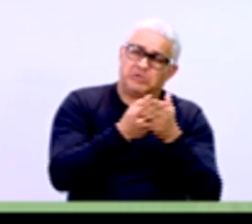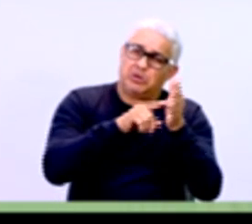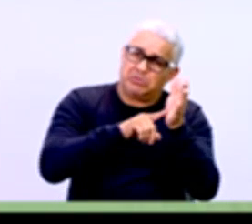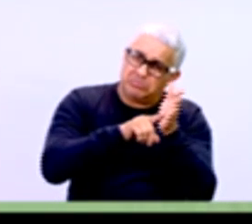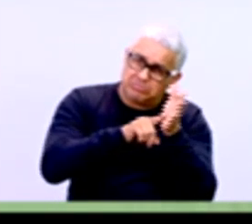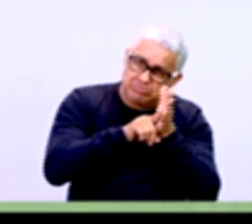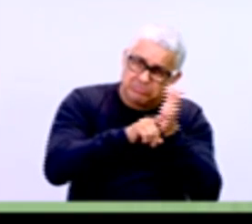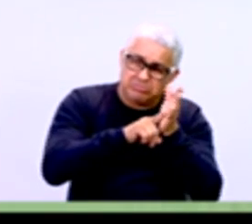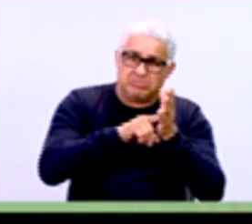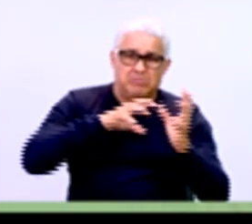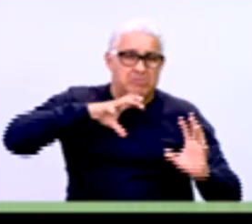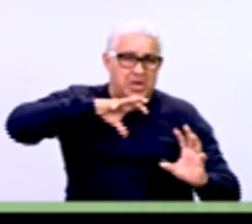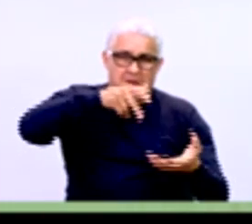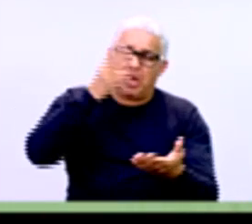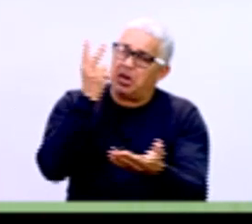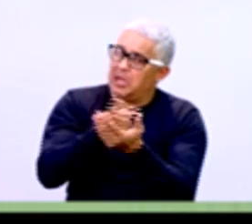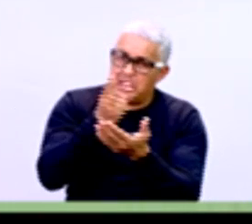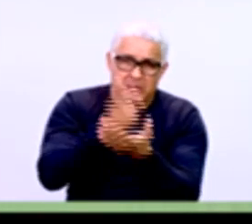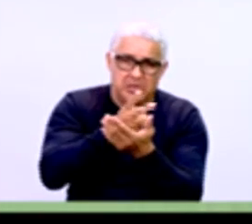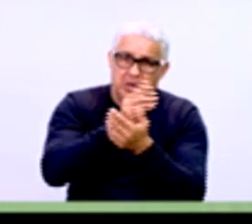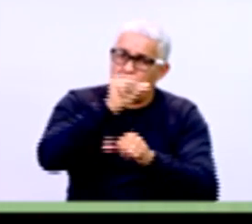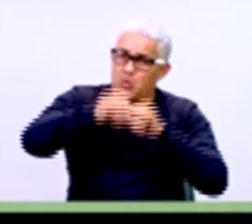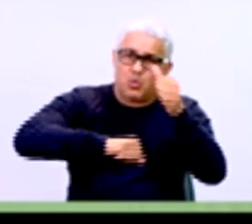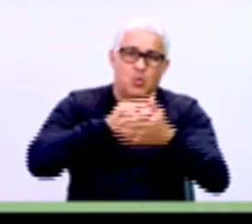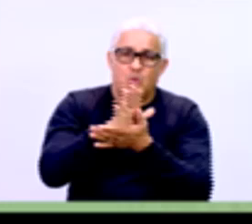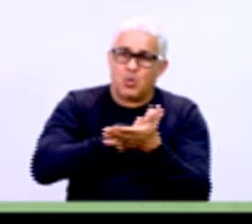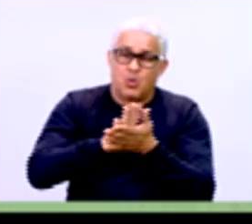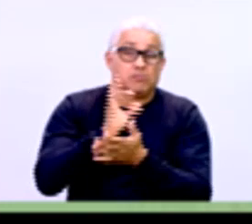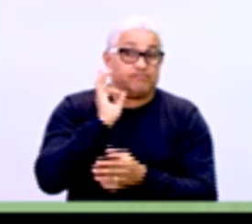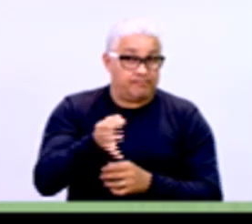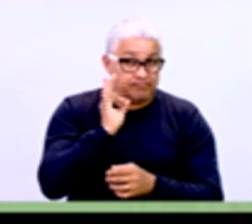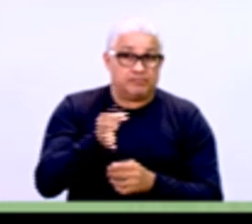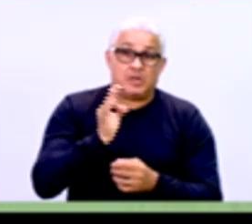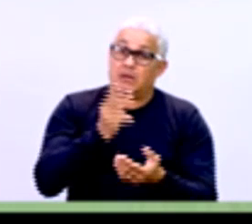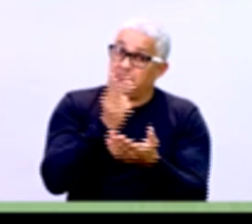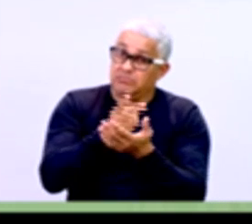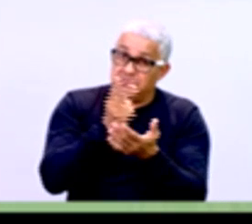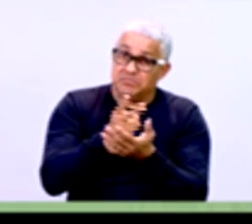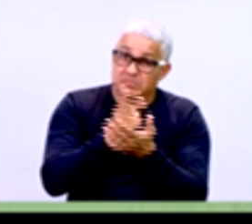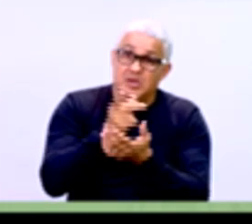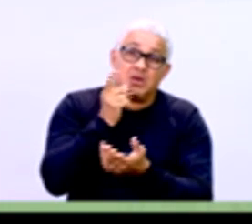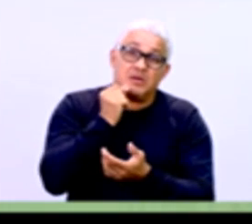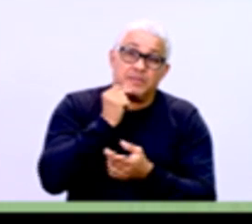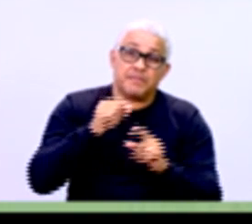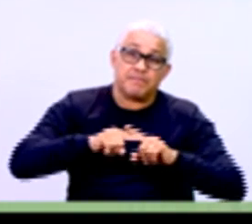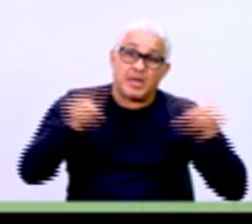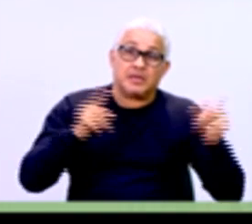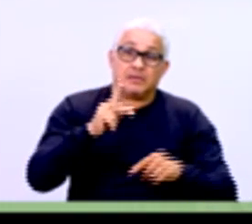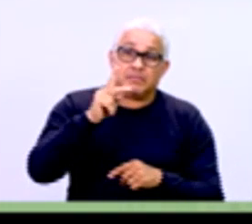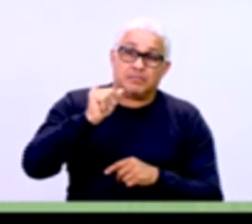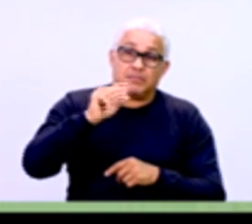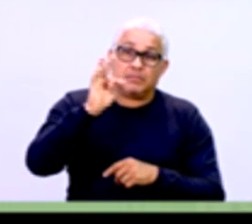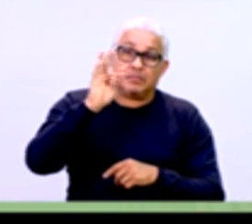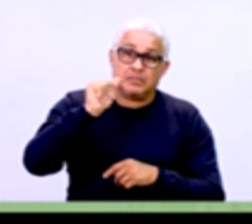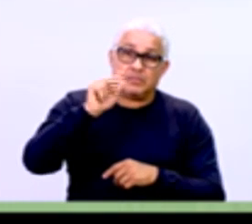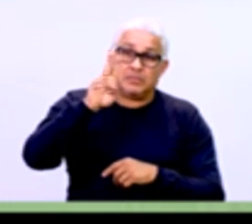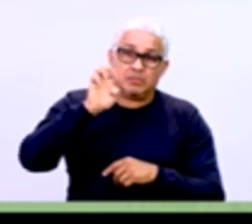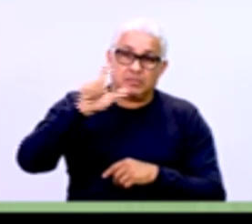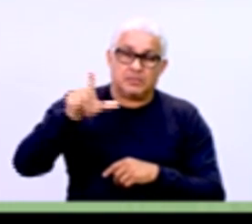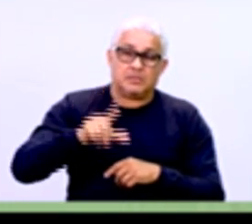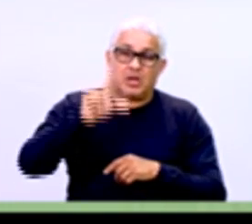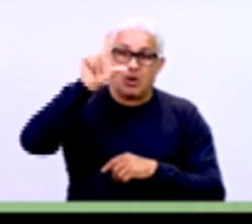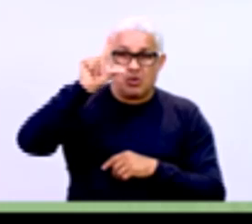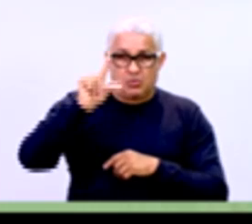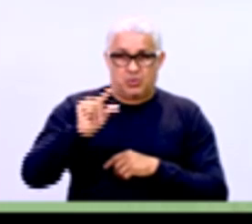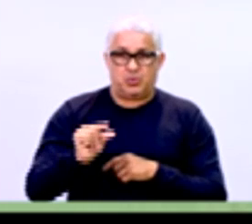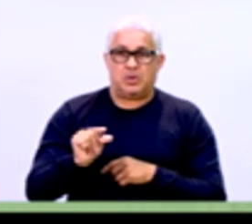planeta é a mesma, não mudou. Exatamente, a quantidade da água é a mesma, no entanto, a água potável tem uma diminuição muito grande.